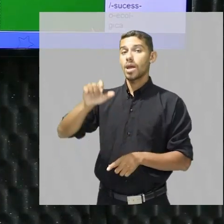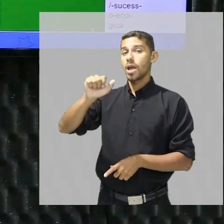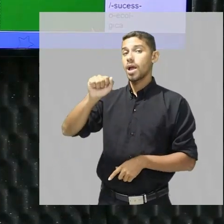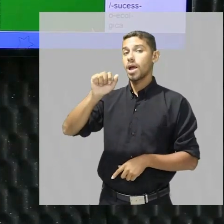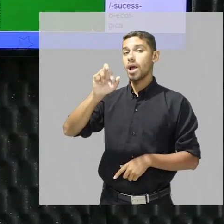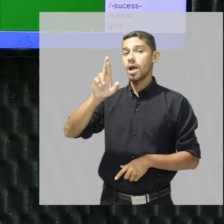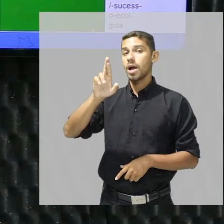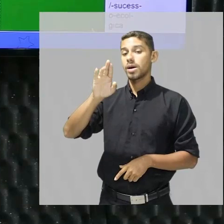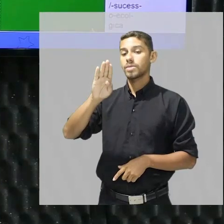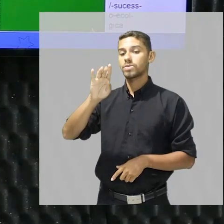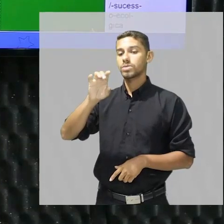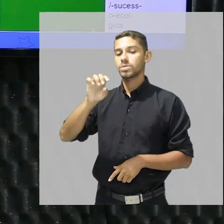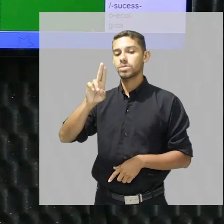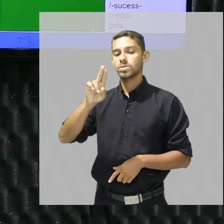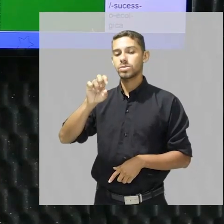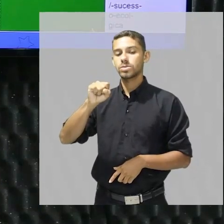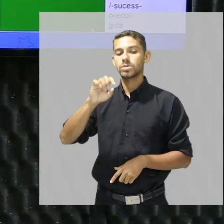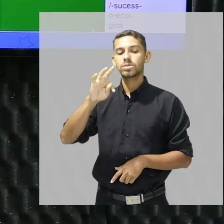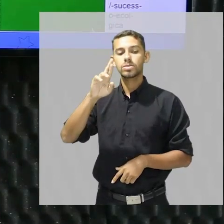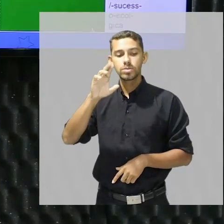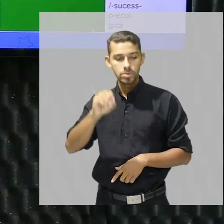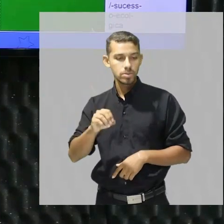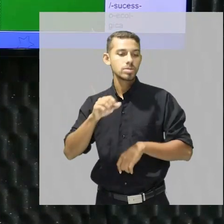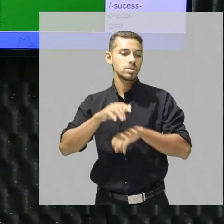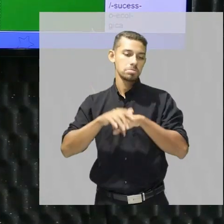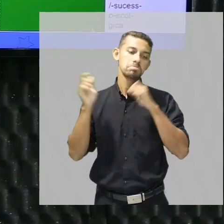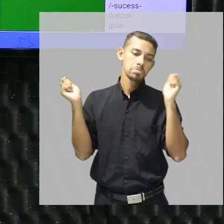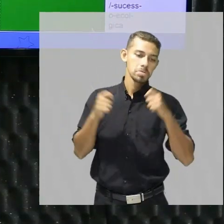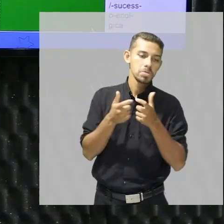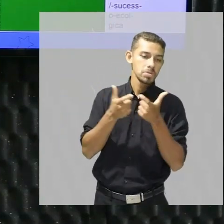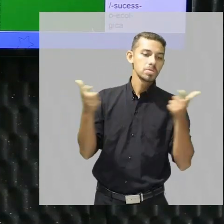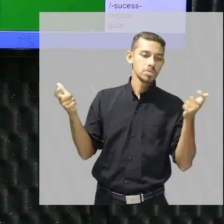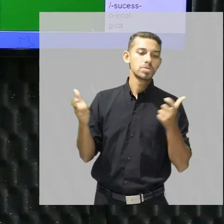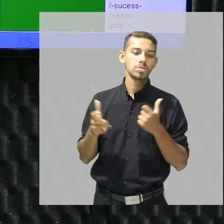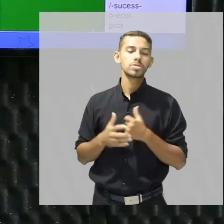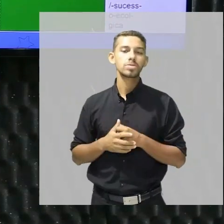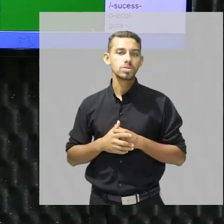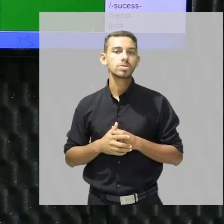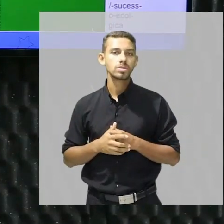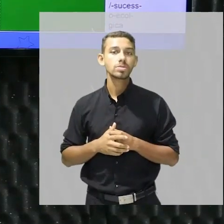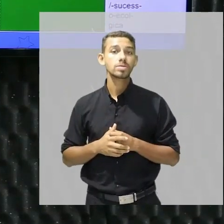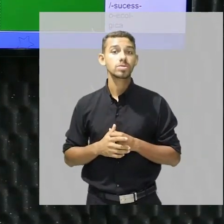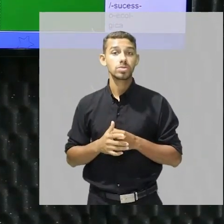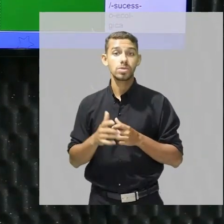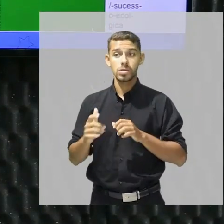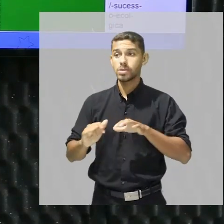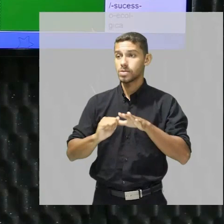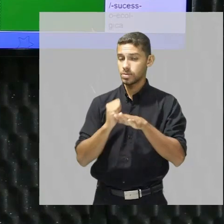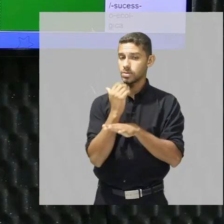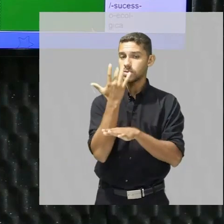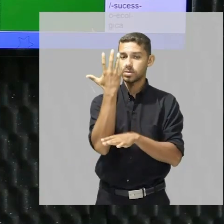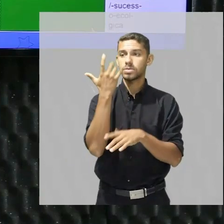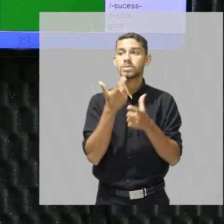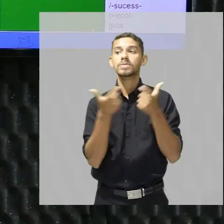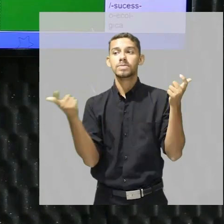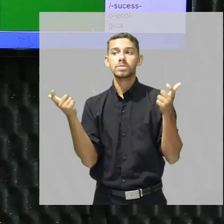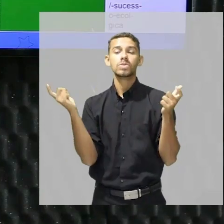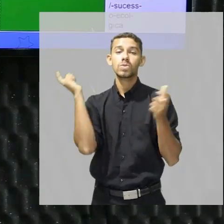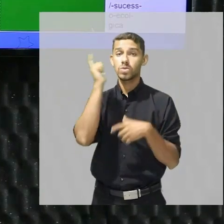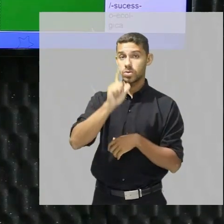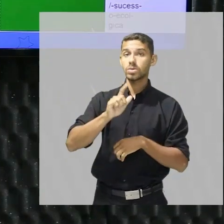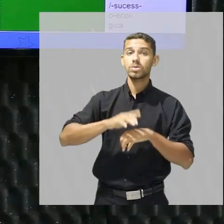possam nascer, que são plantas com um porte maior, tá? E aí essas plantas com porte maior dão condições para